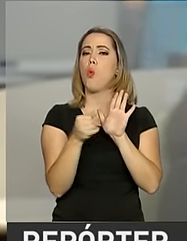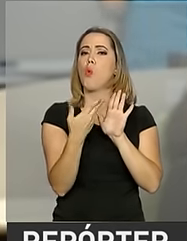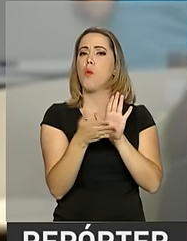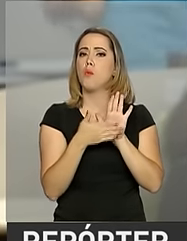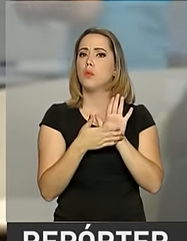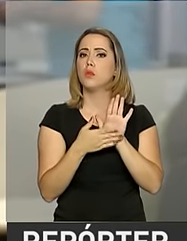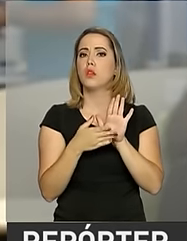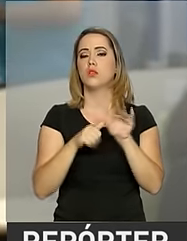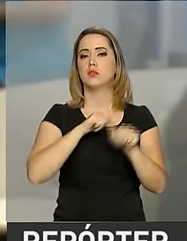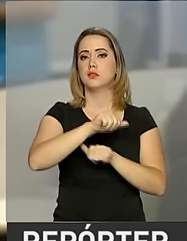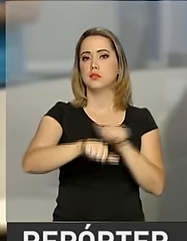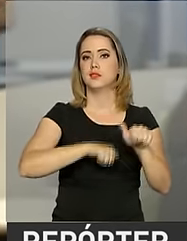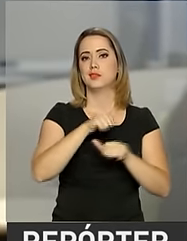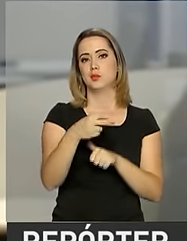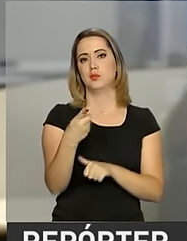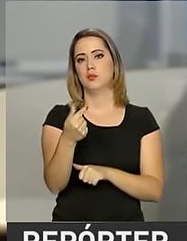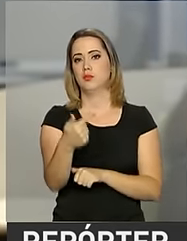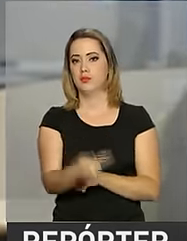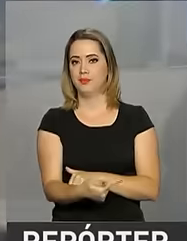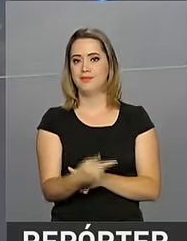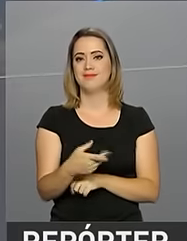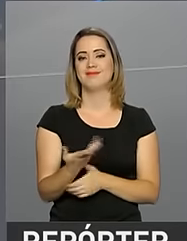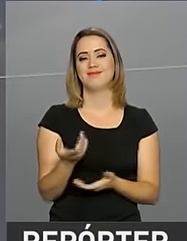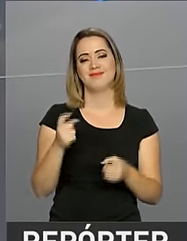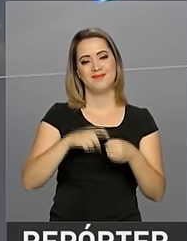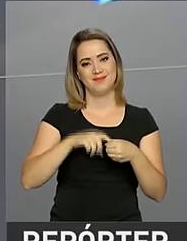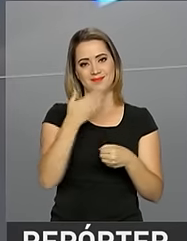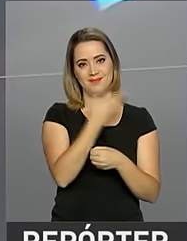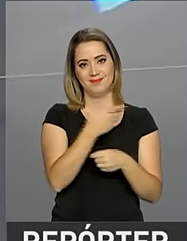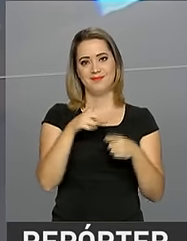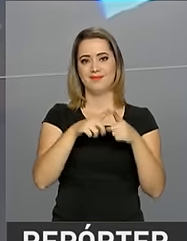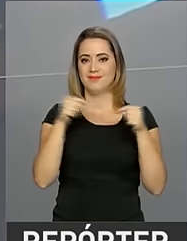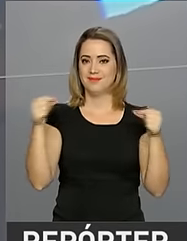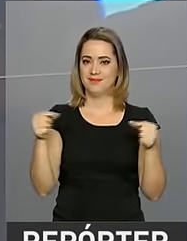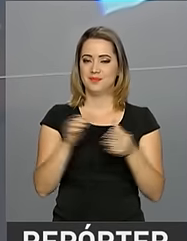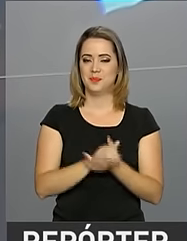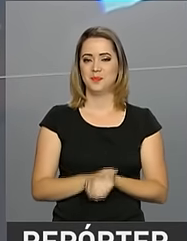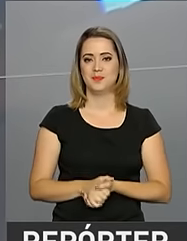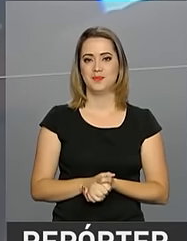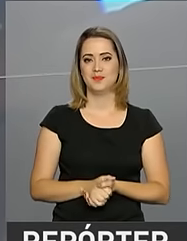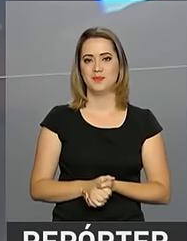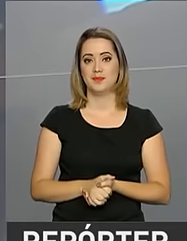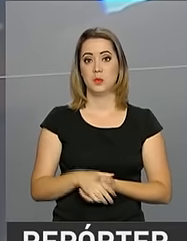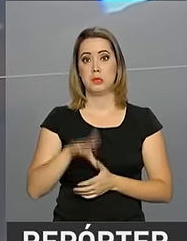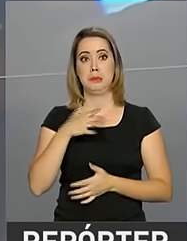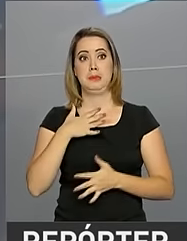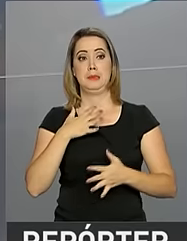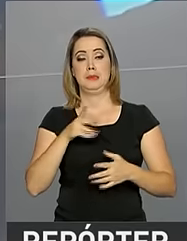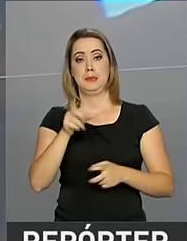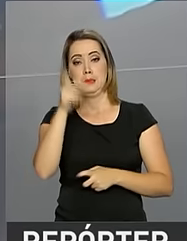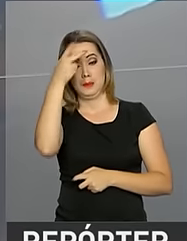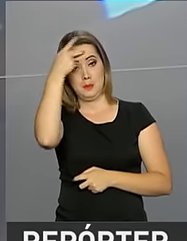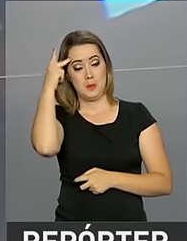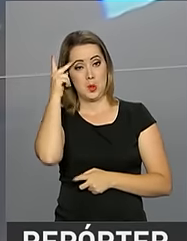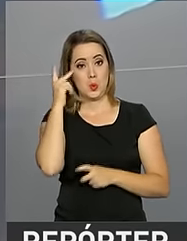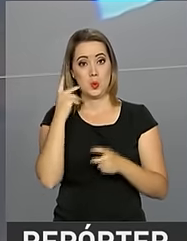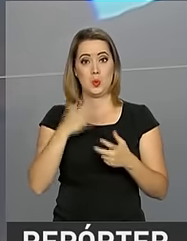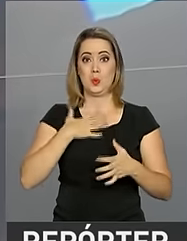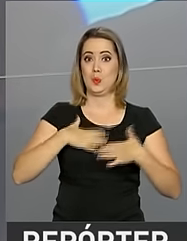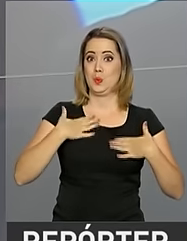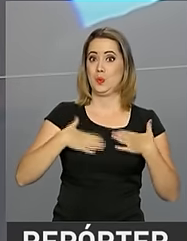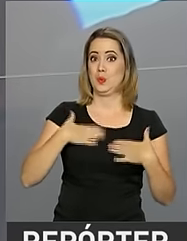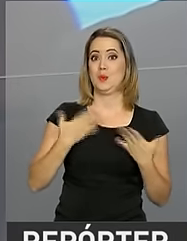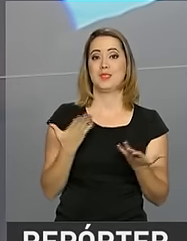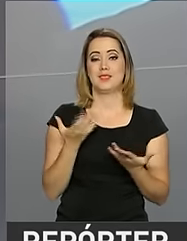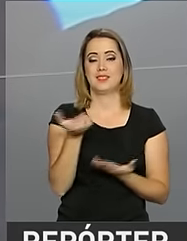mudanças no Enem 2017. Roberto, eu volto com você aí em Brasília. Muita gente ansiosa esperando esse resultado. Obrigado, Zé